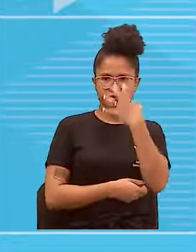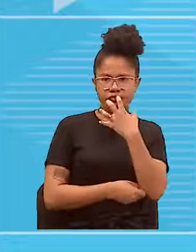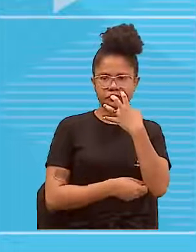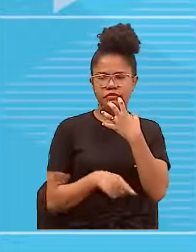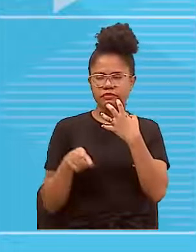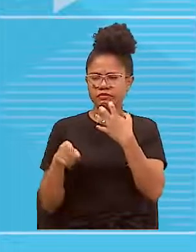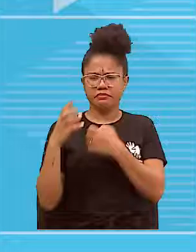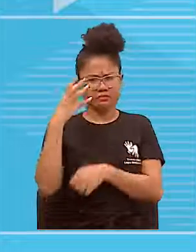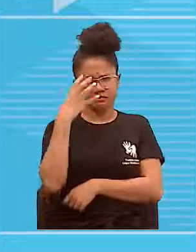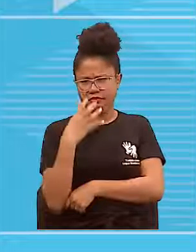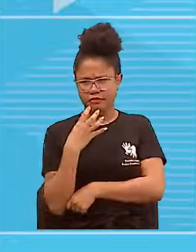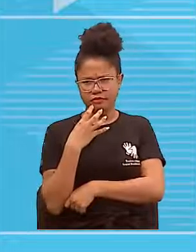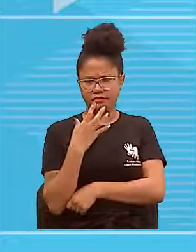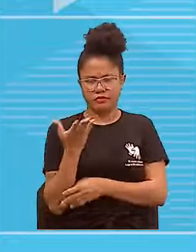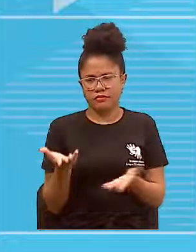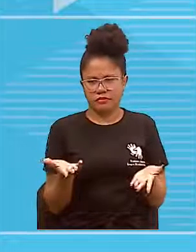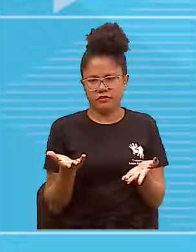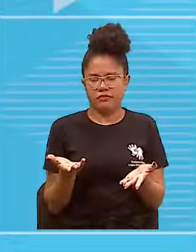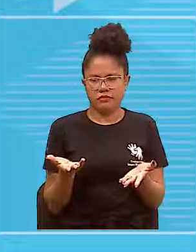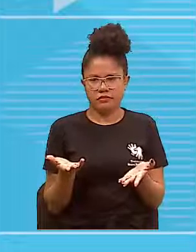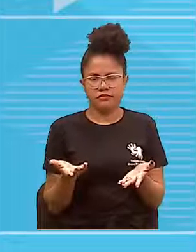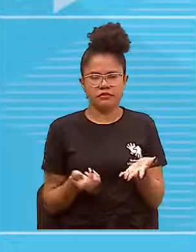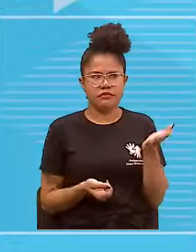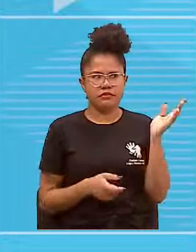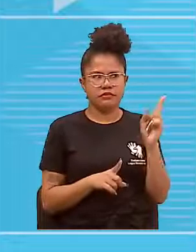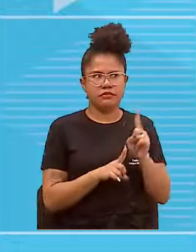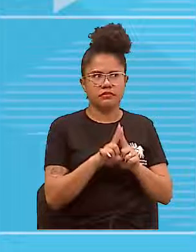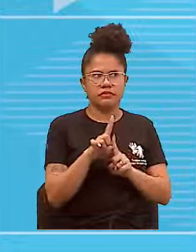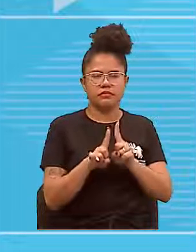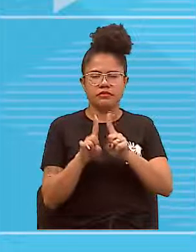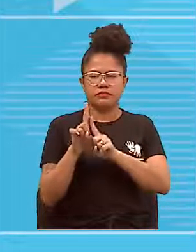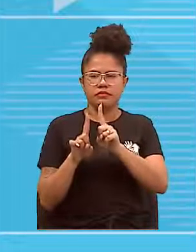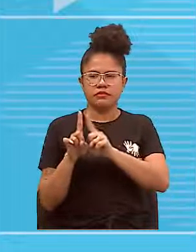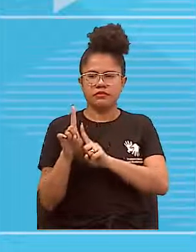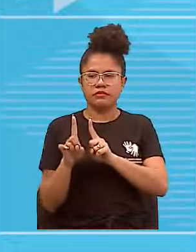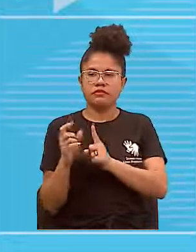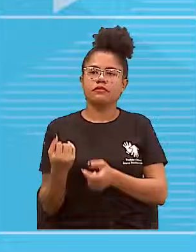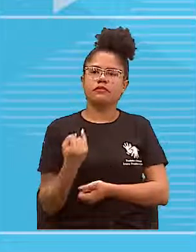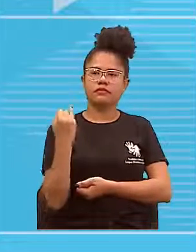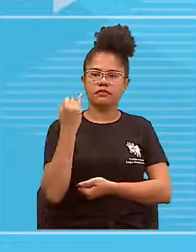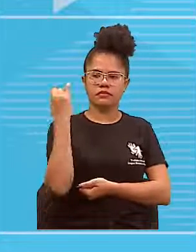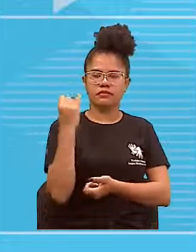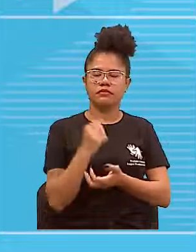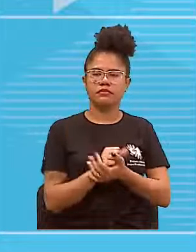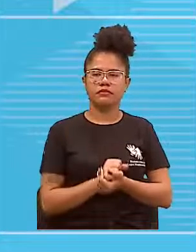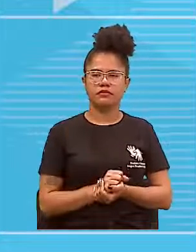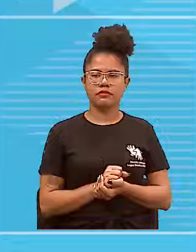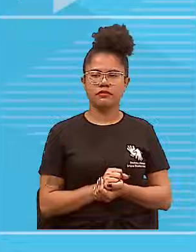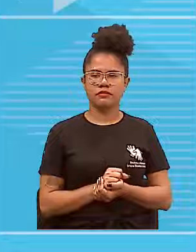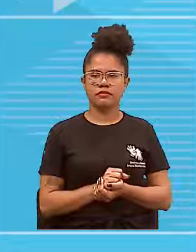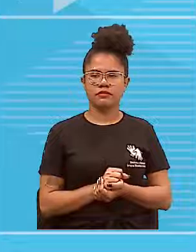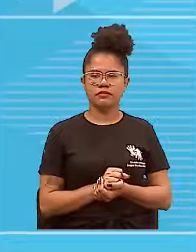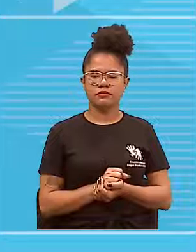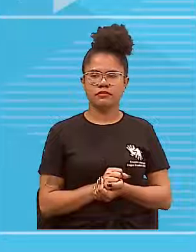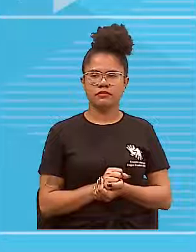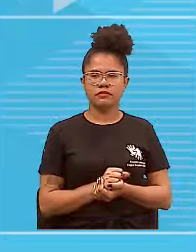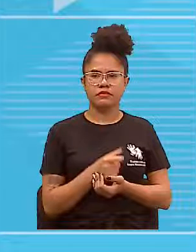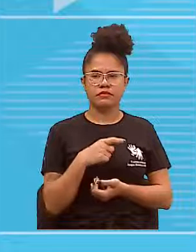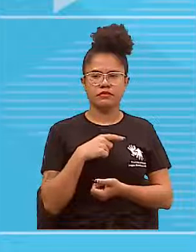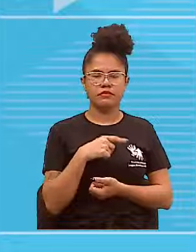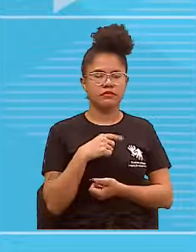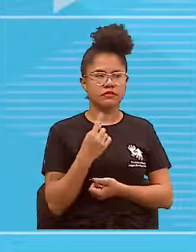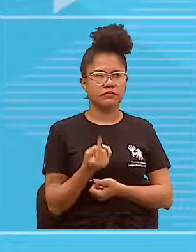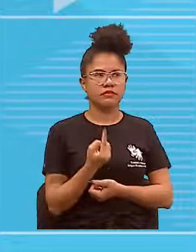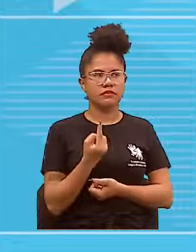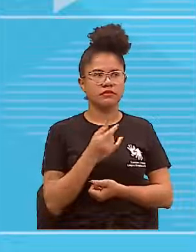urgente. Por isso que eu digo, a estatística, ela é importante. E uma das estatísticas que nós